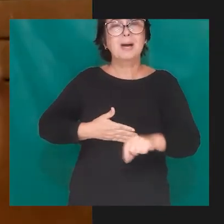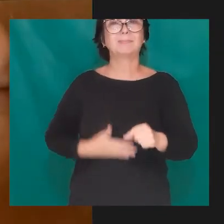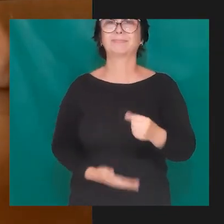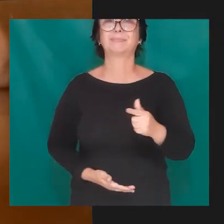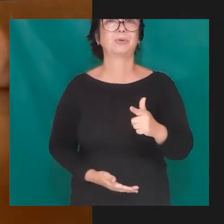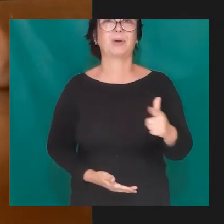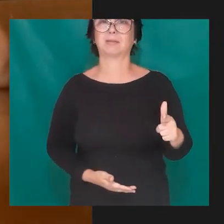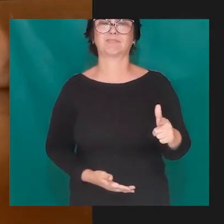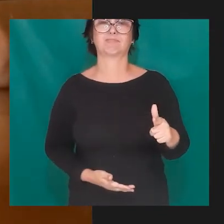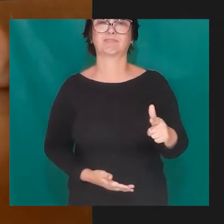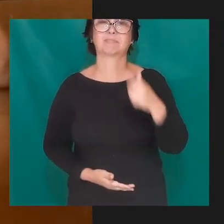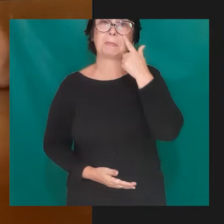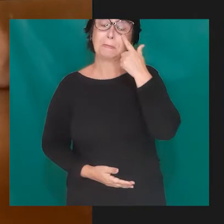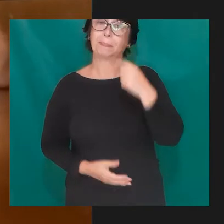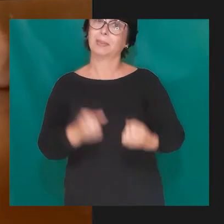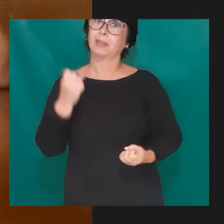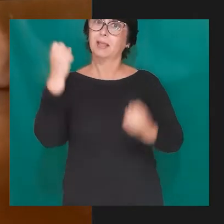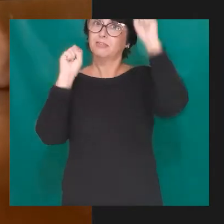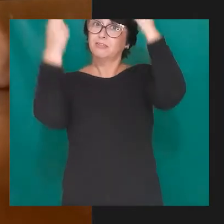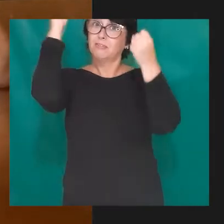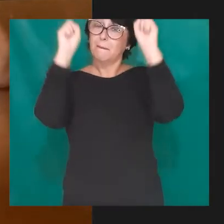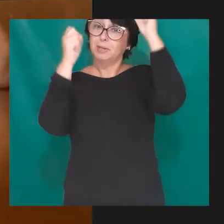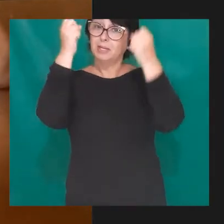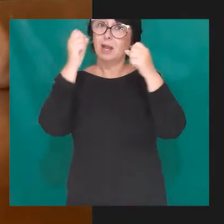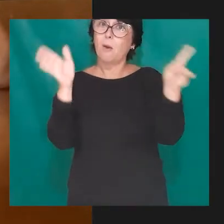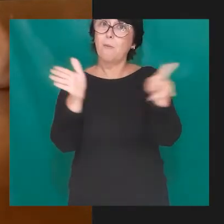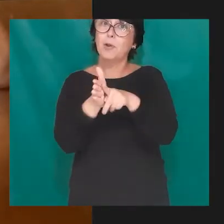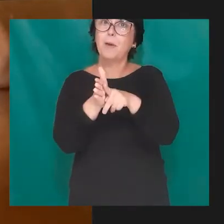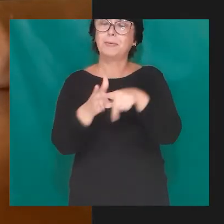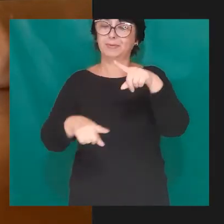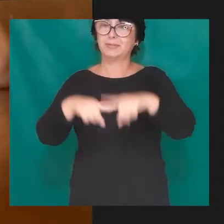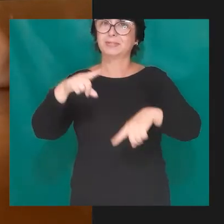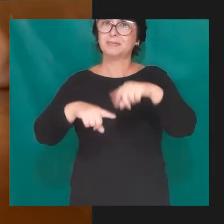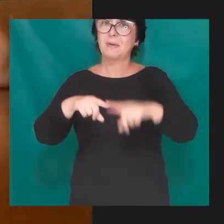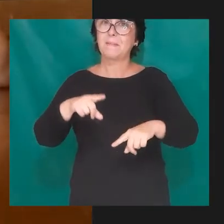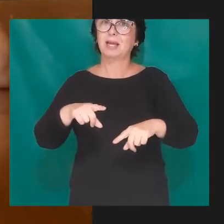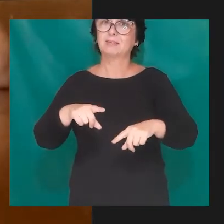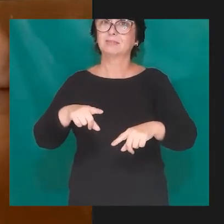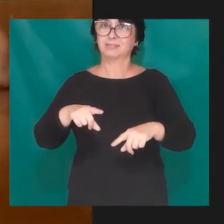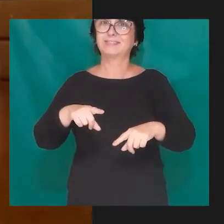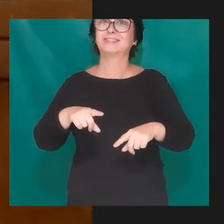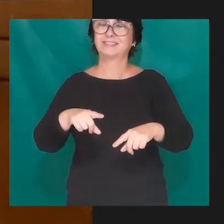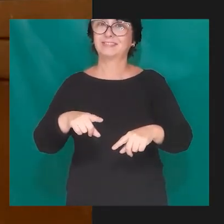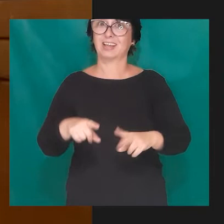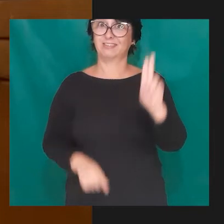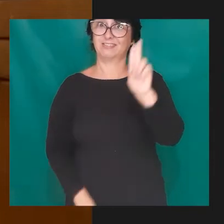sabe? Não é. A gente fabrica os próprios equipamentos e máquinas que vão fabricar as coisas. A